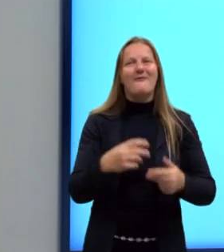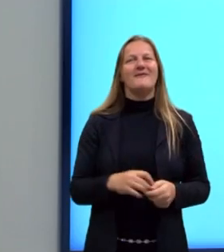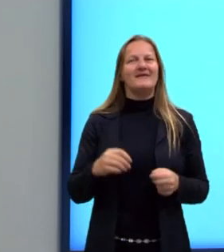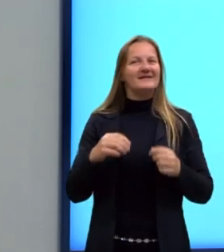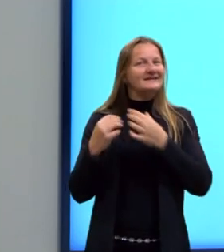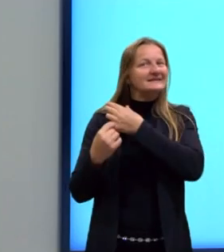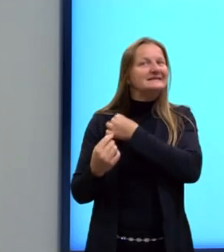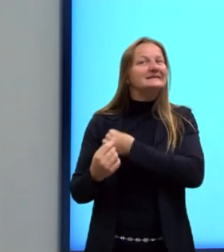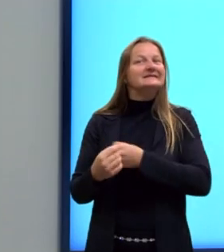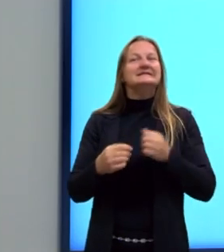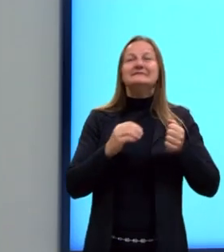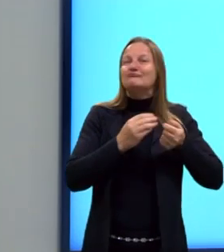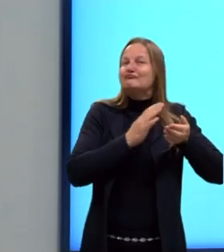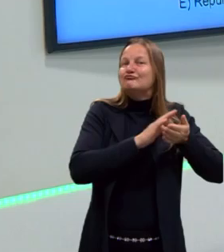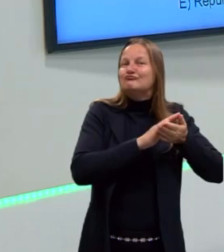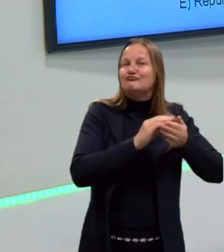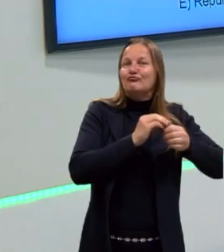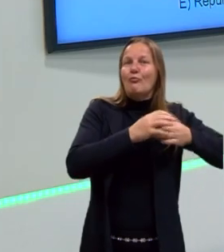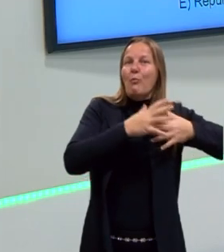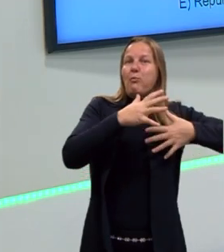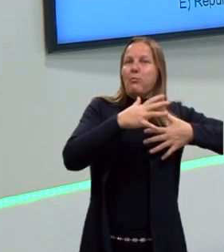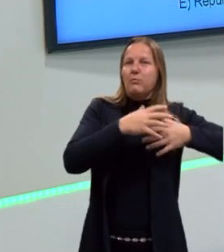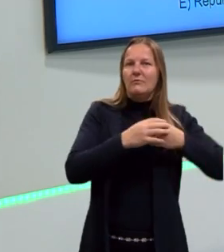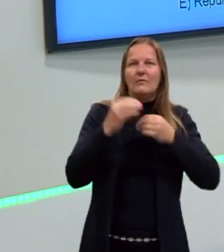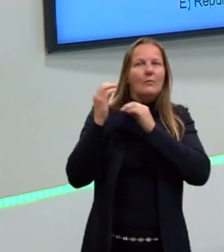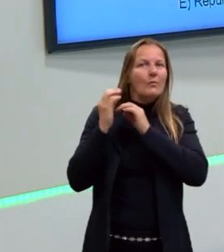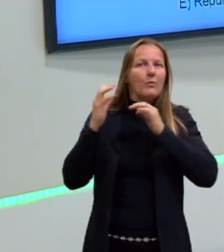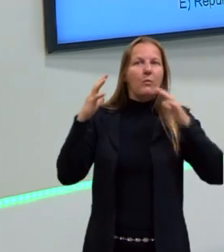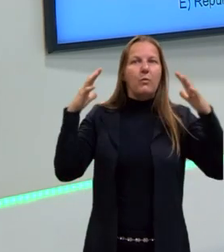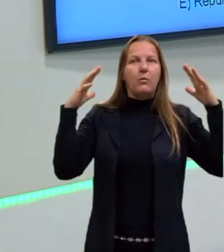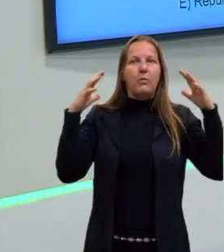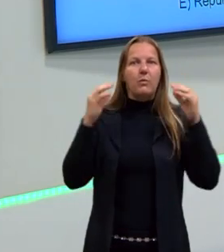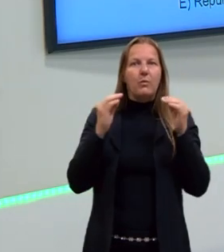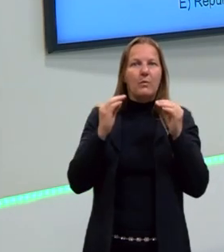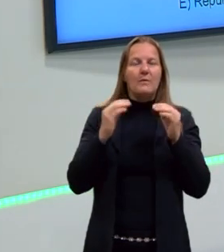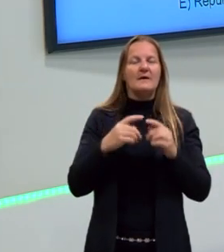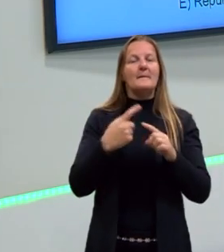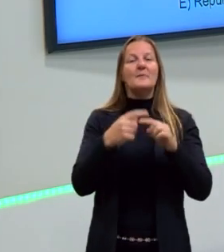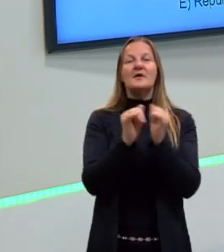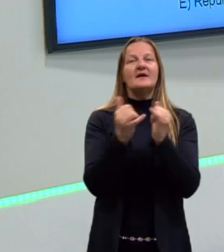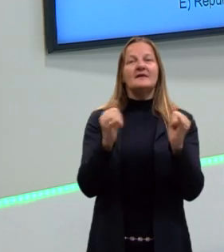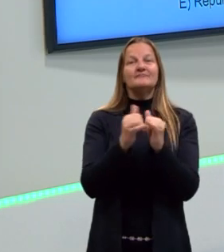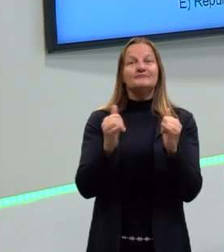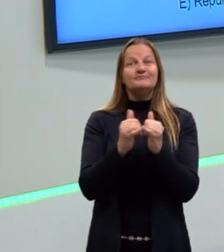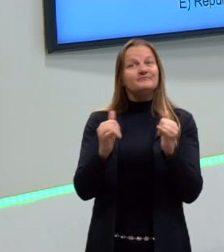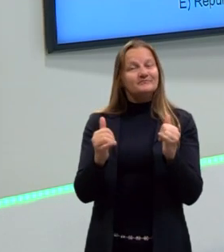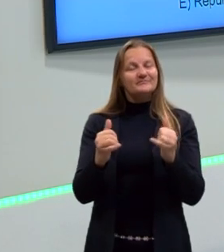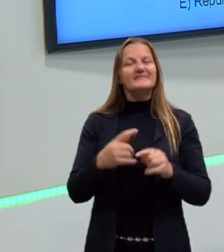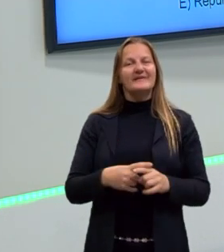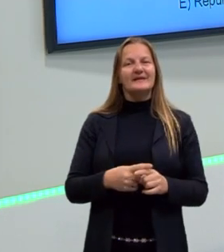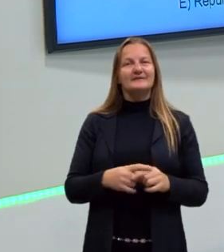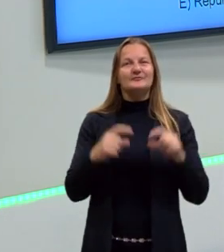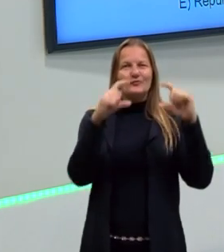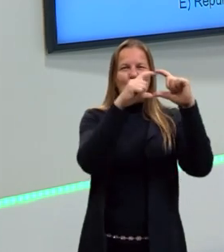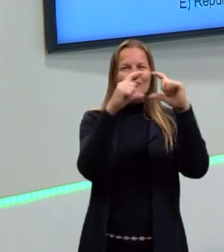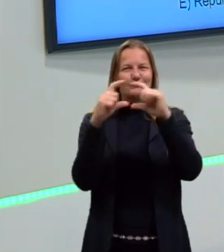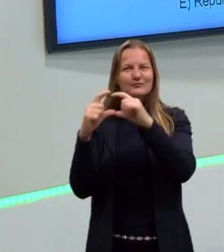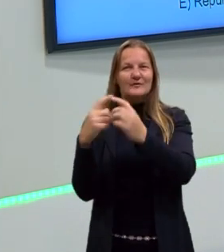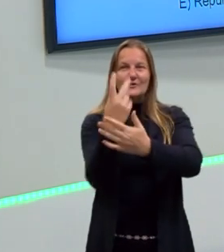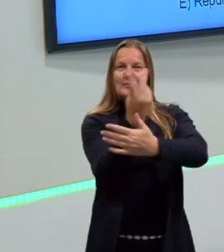cabelo tá então por qual motivo ocorre a eletrização e ilustrada na tirinha